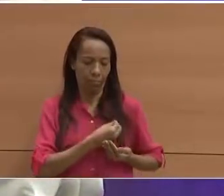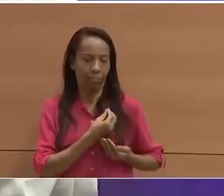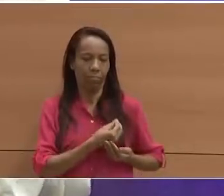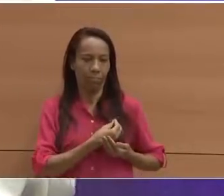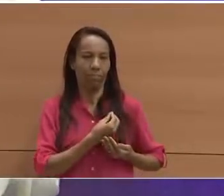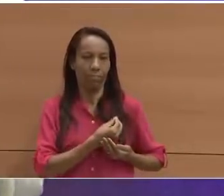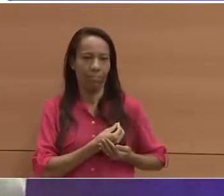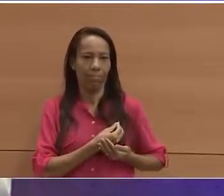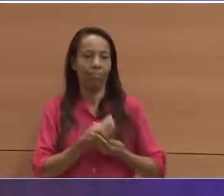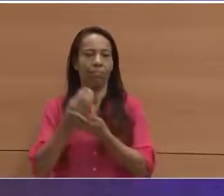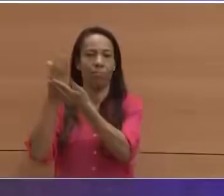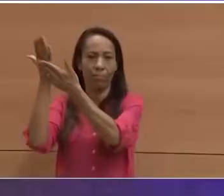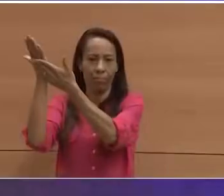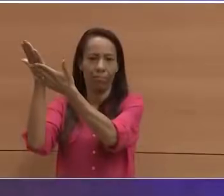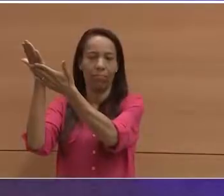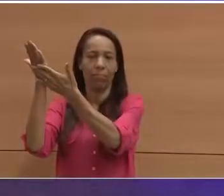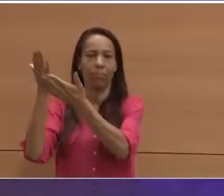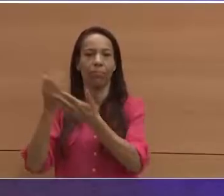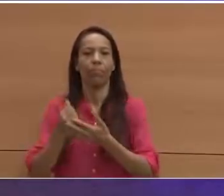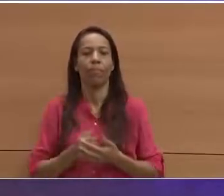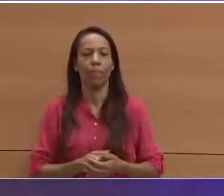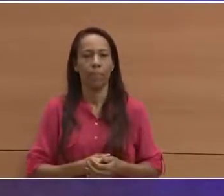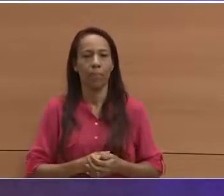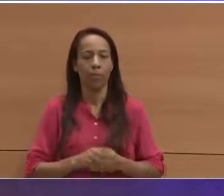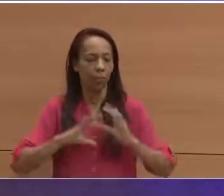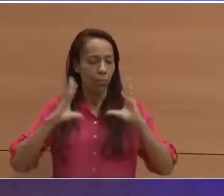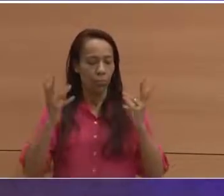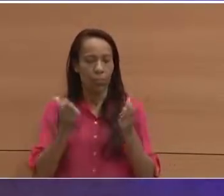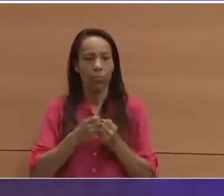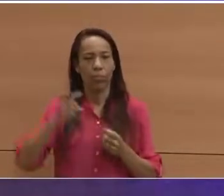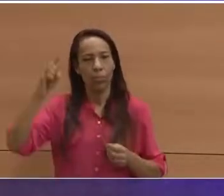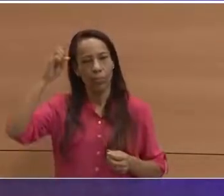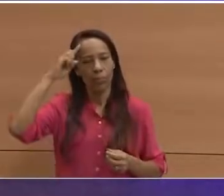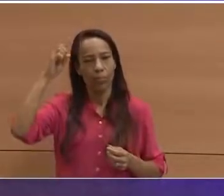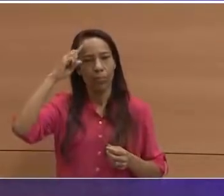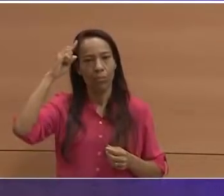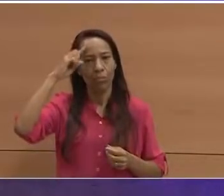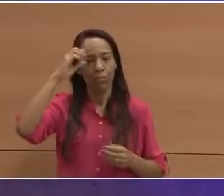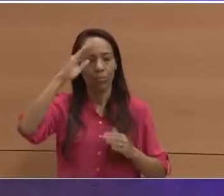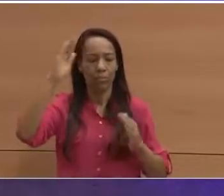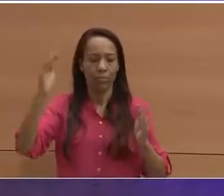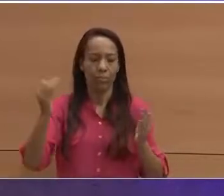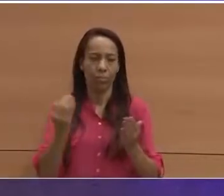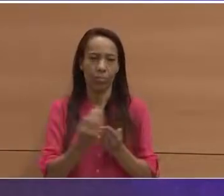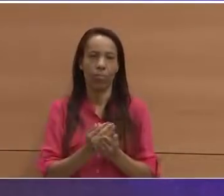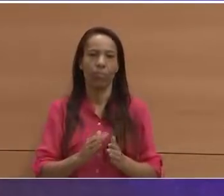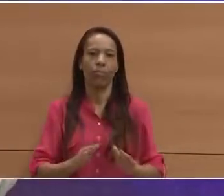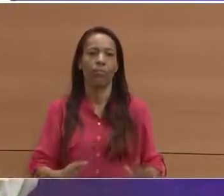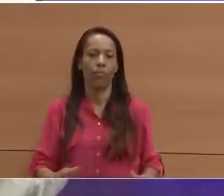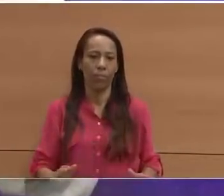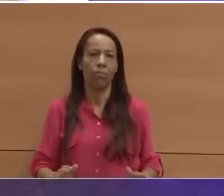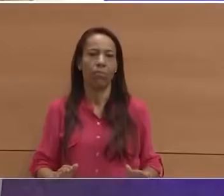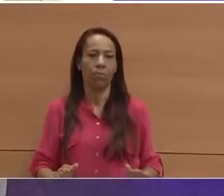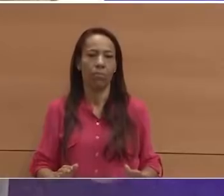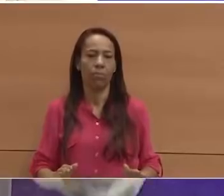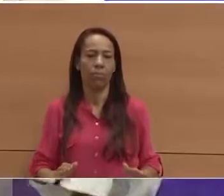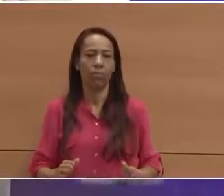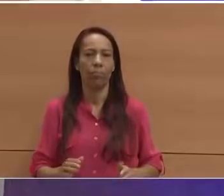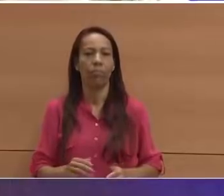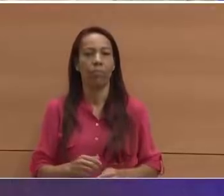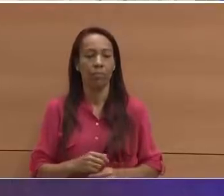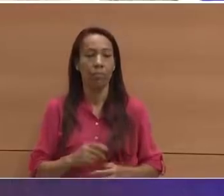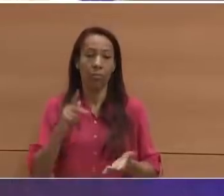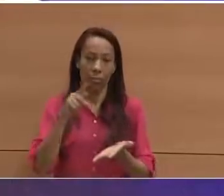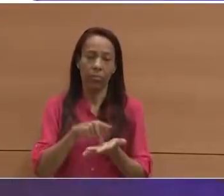a vinda os dias deles estavam se terminando, ele iria ser martirizado diante do Senhor. E ele de